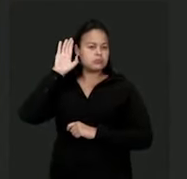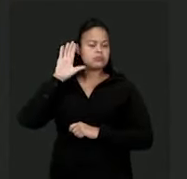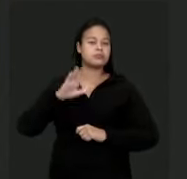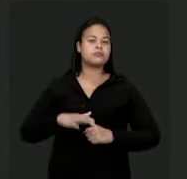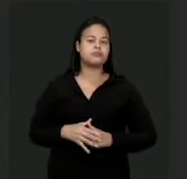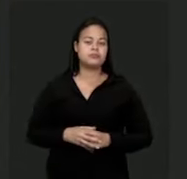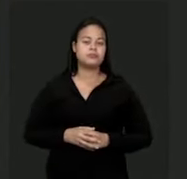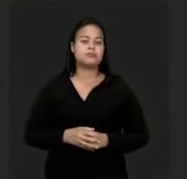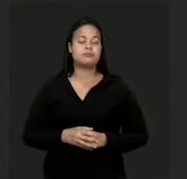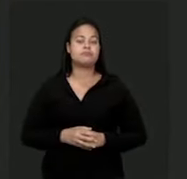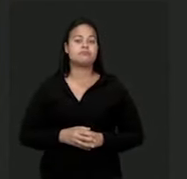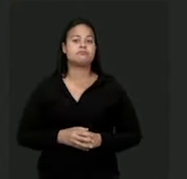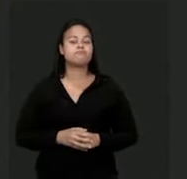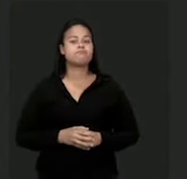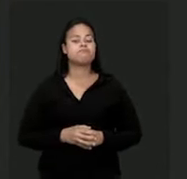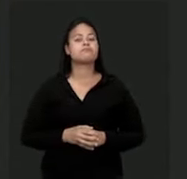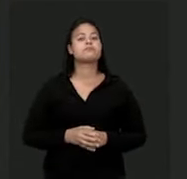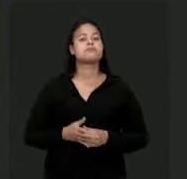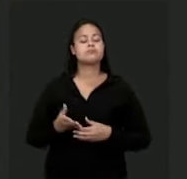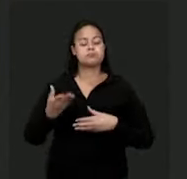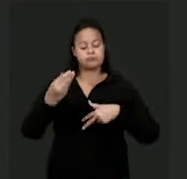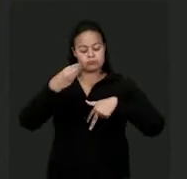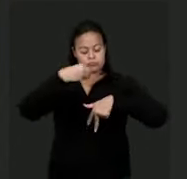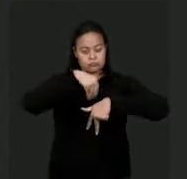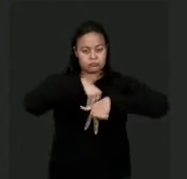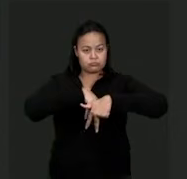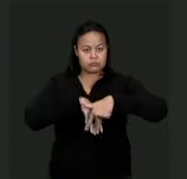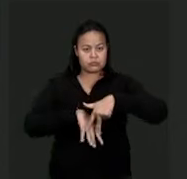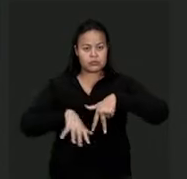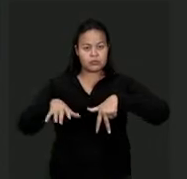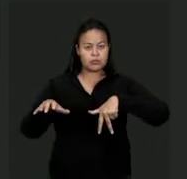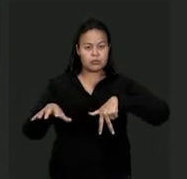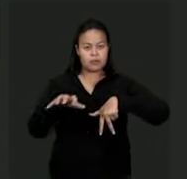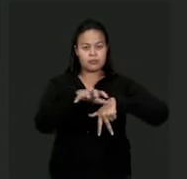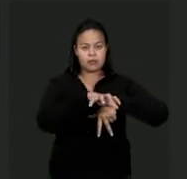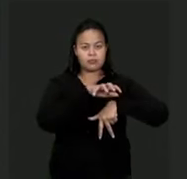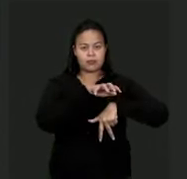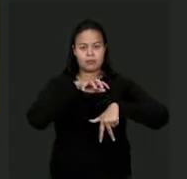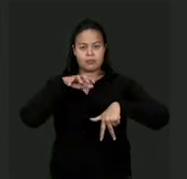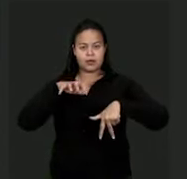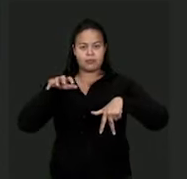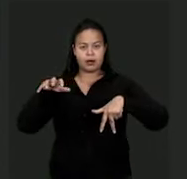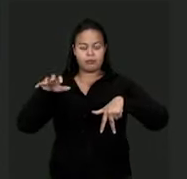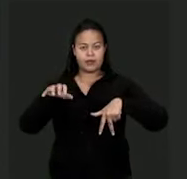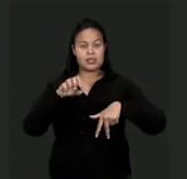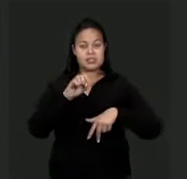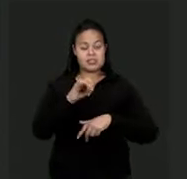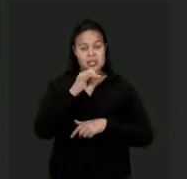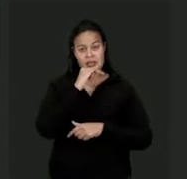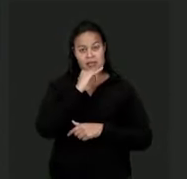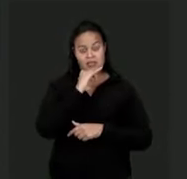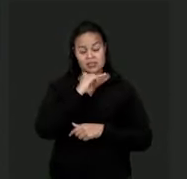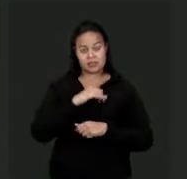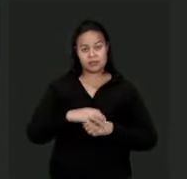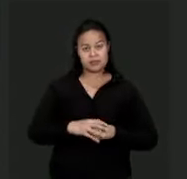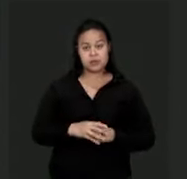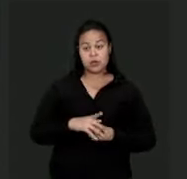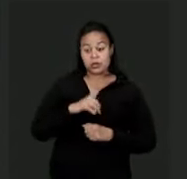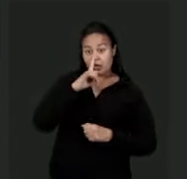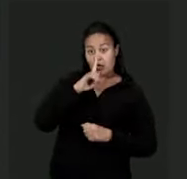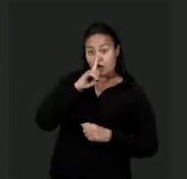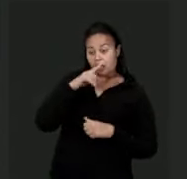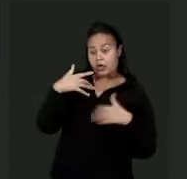Percepção em resposta aos estímulos internos do ambiente em que nos rodeia. Se você viver numa situação de perigo,